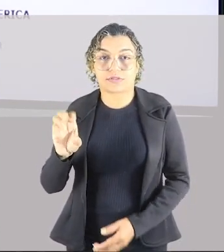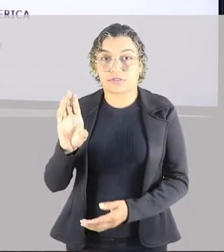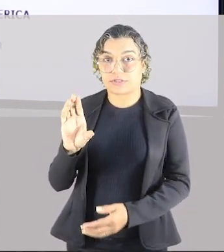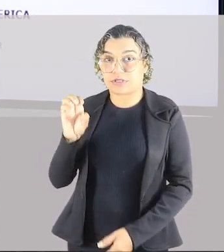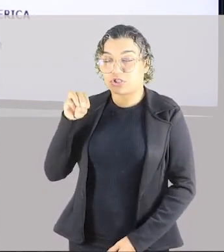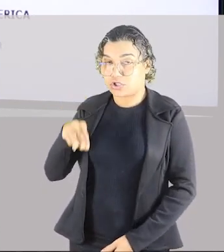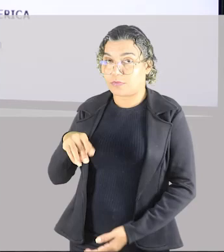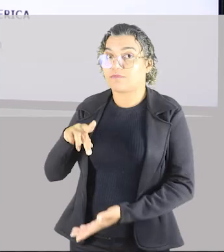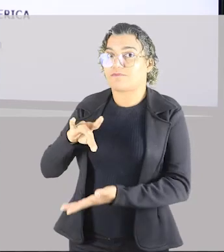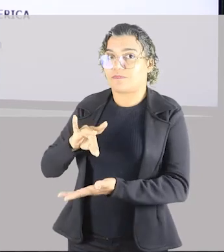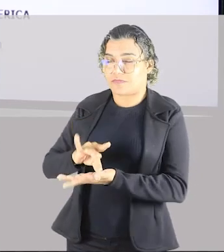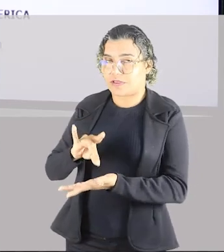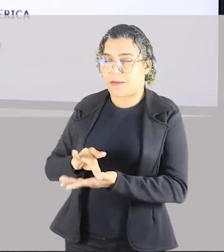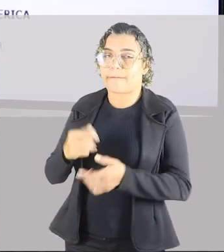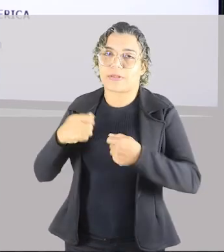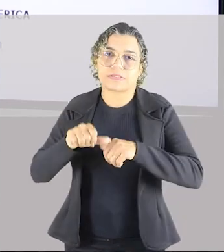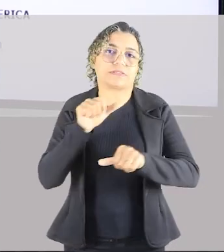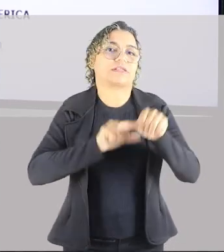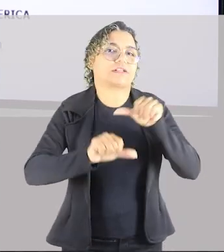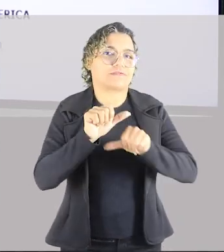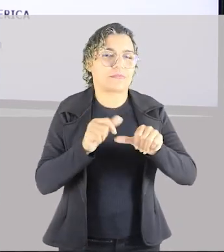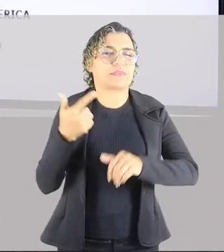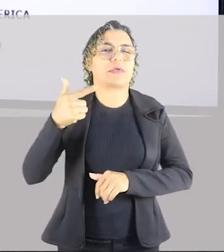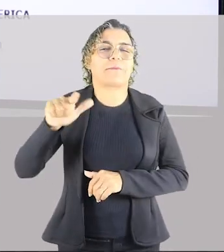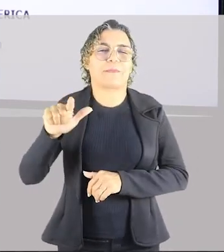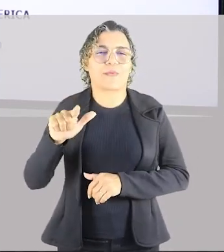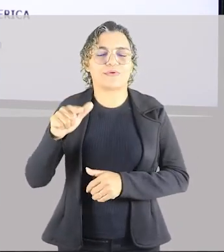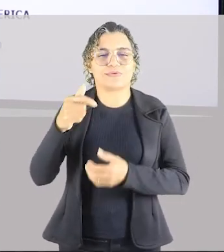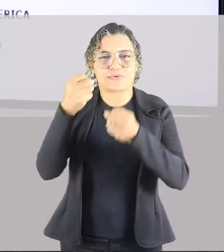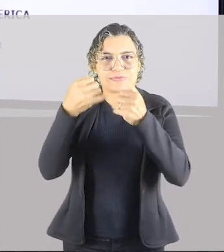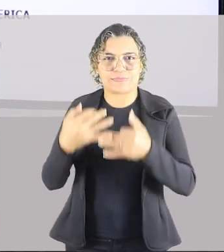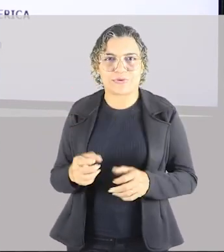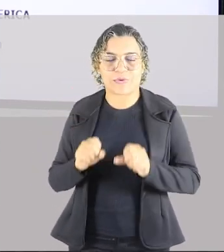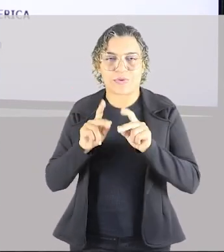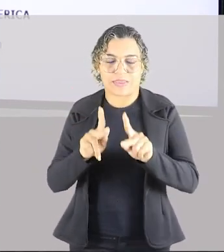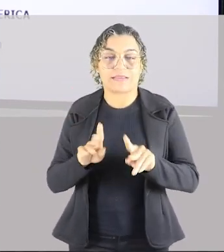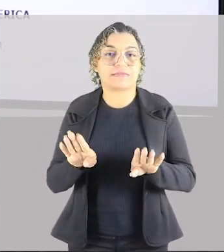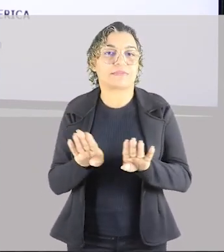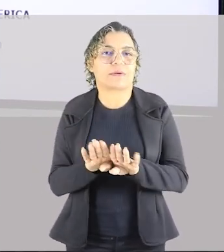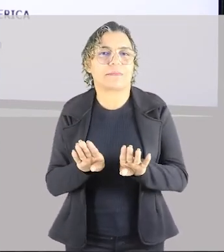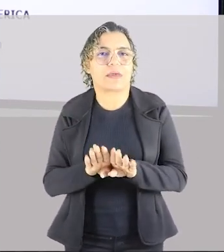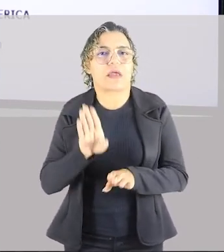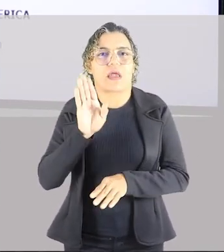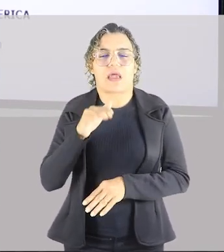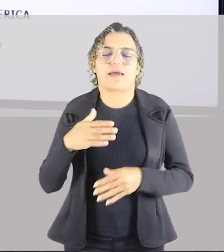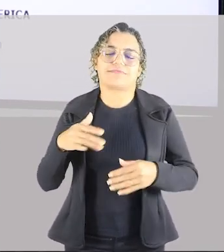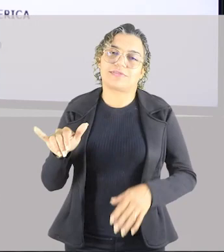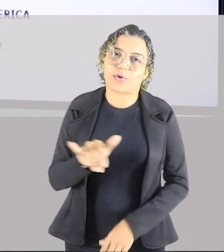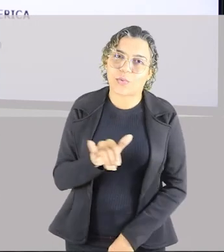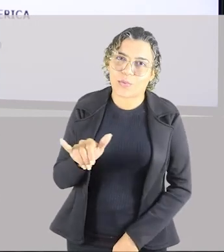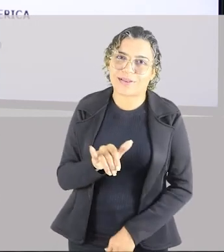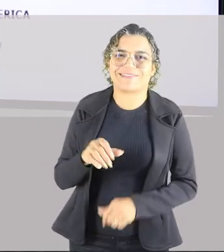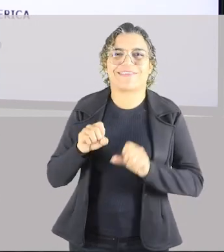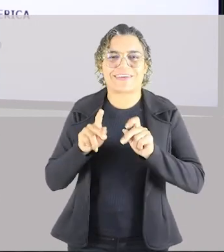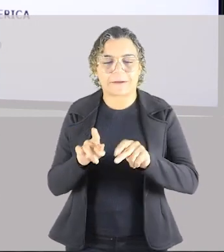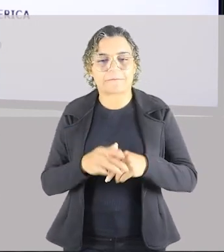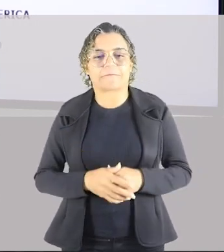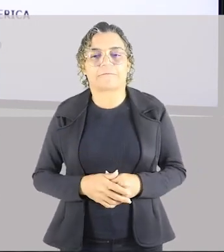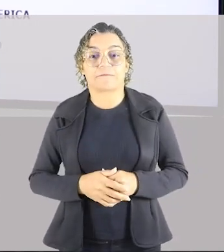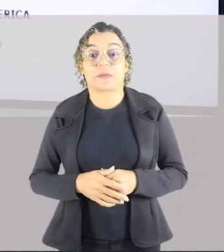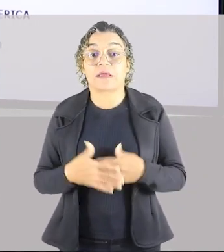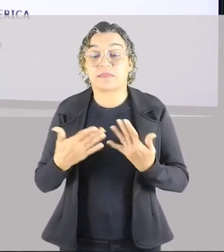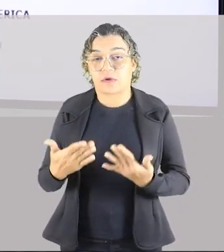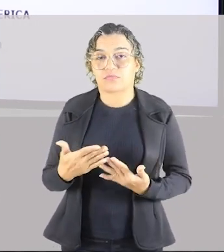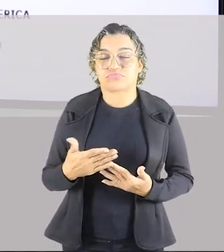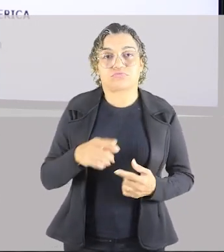fazer depois? Fazer a transformação, que daqui a pouco eu vou mostrar para vocês como a gente faz, que também é muito tranquilo. Belezinha? Então, tipos